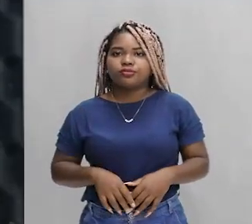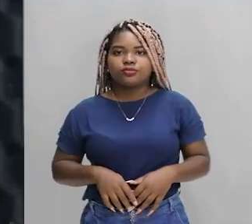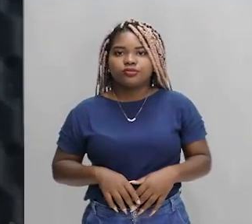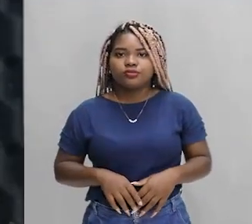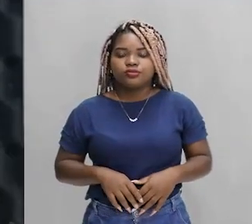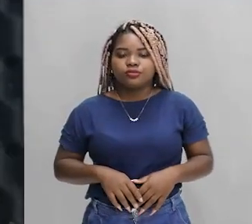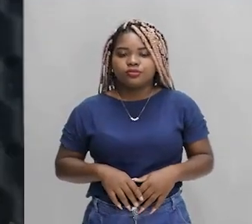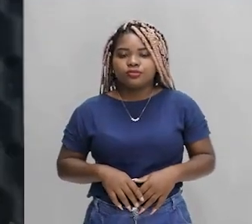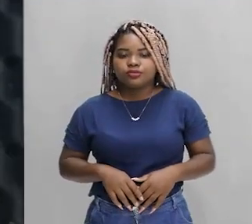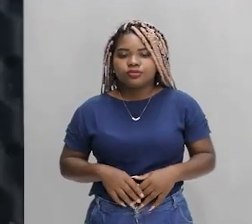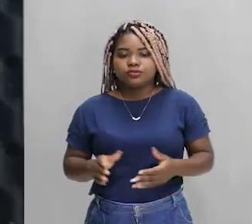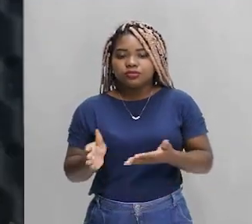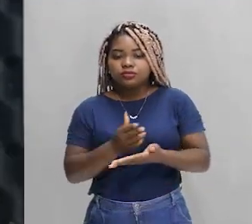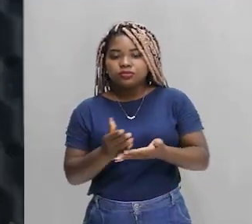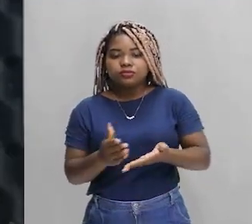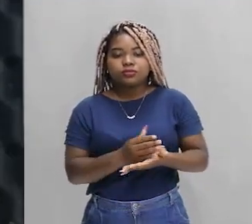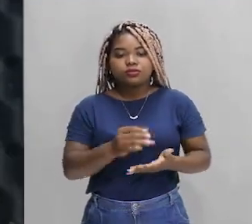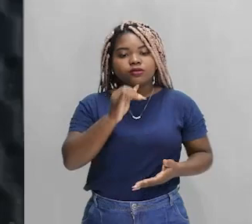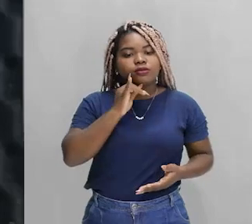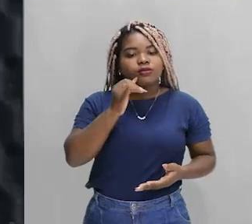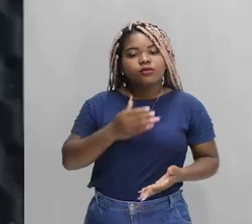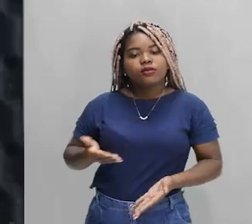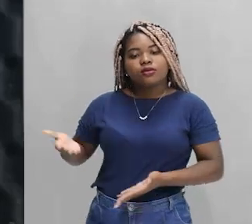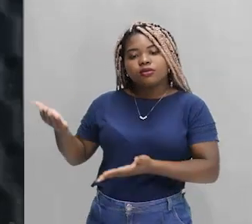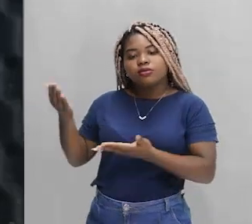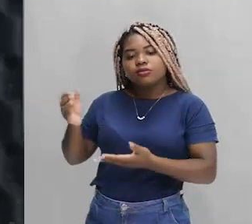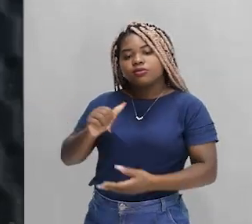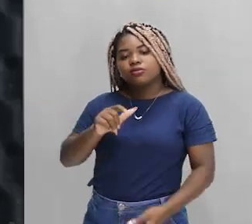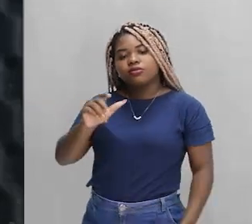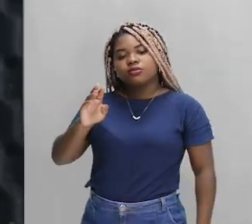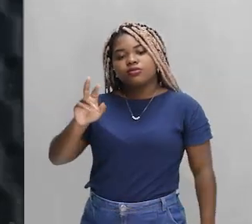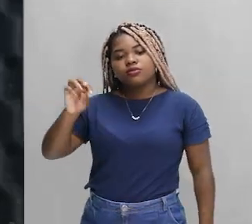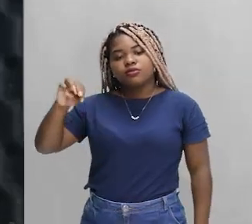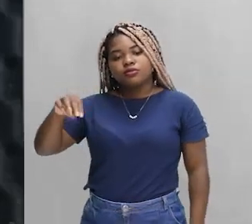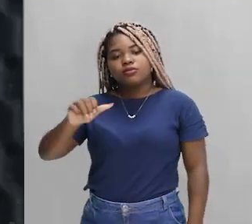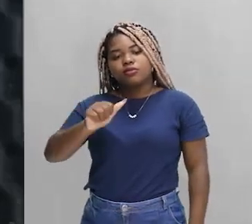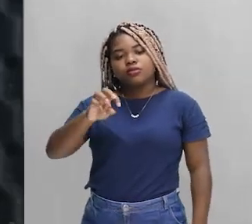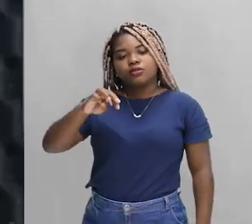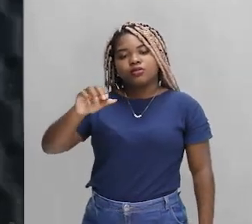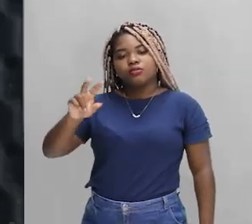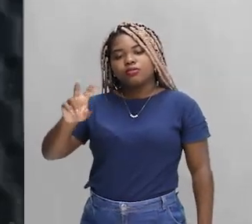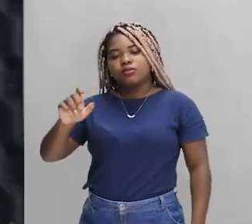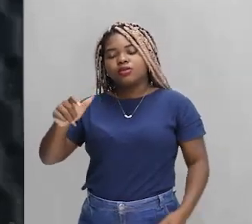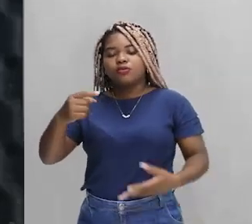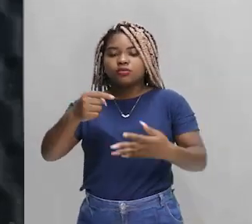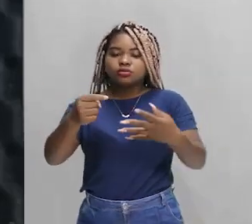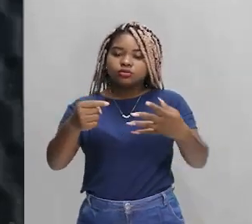R-I-N-L-U-X. Aí aqui alguns exemplos: álbum, amável, oásis,